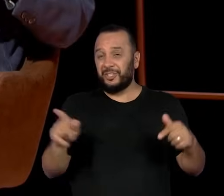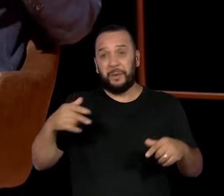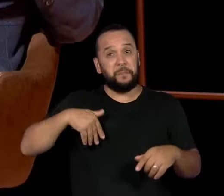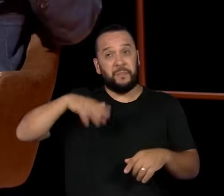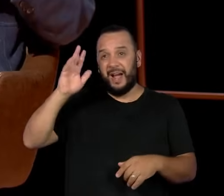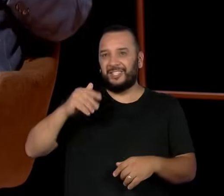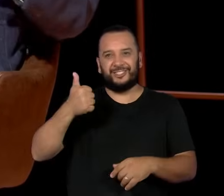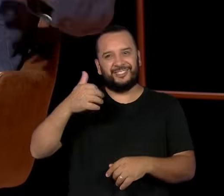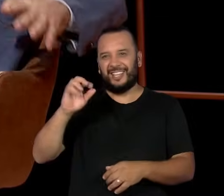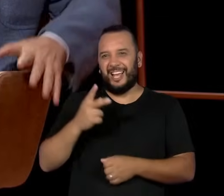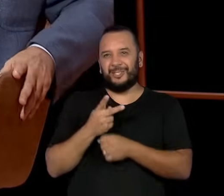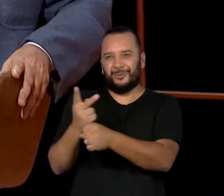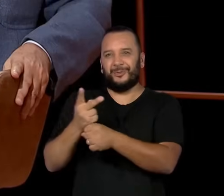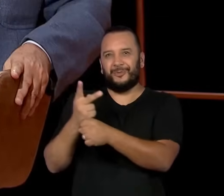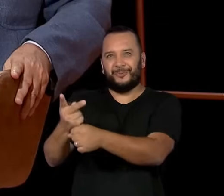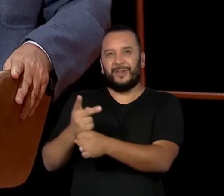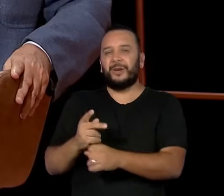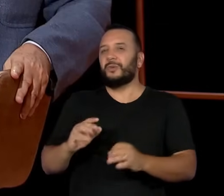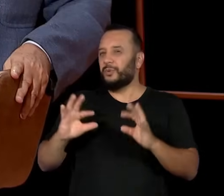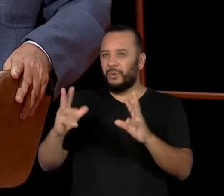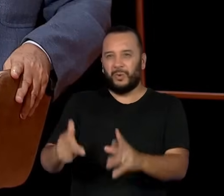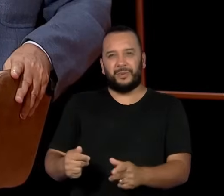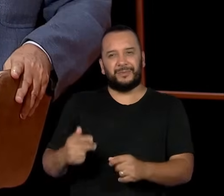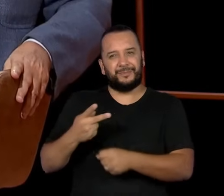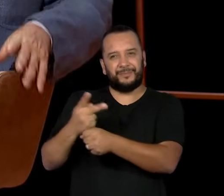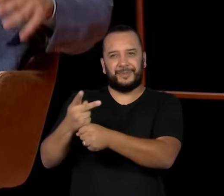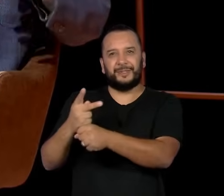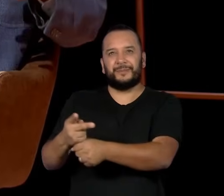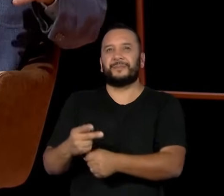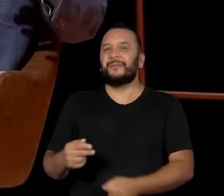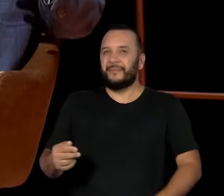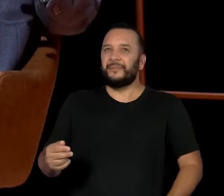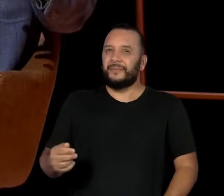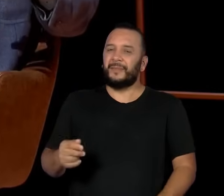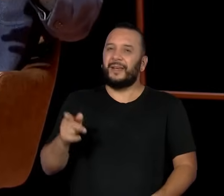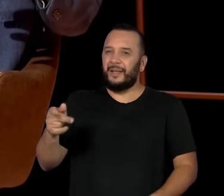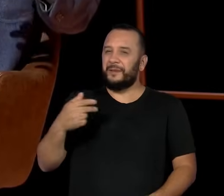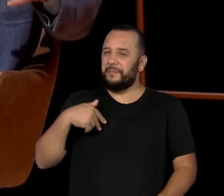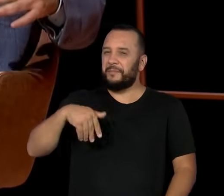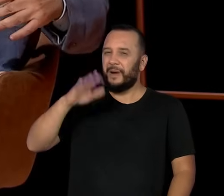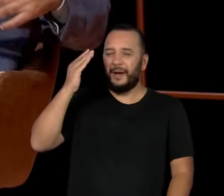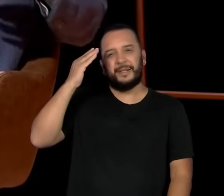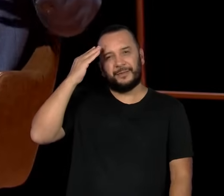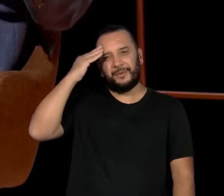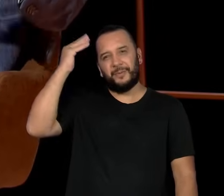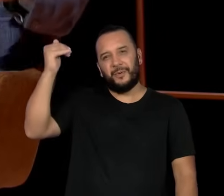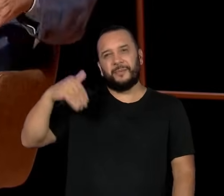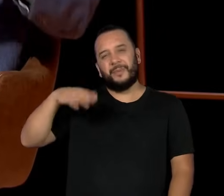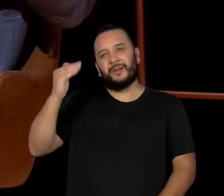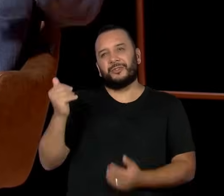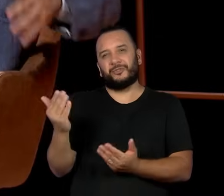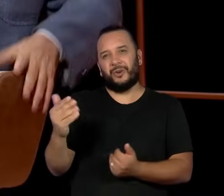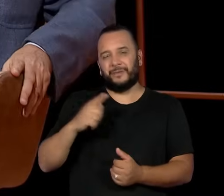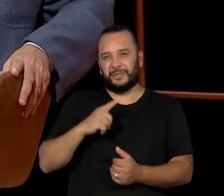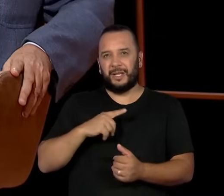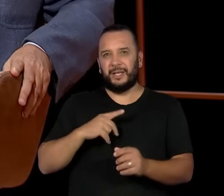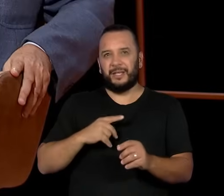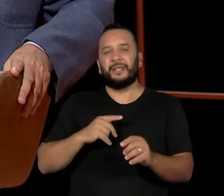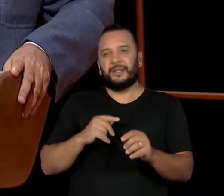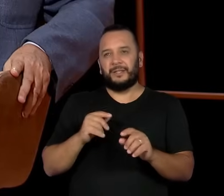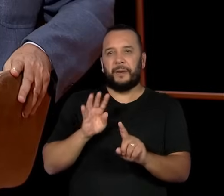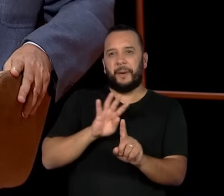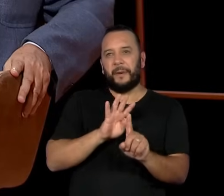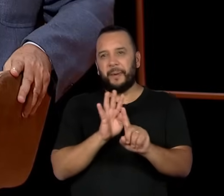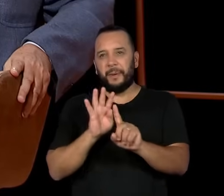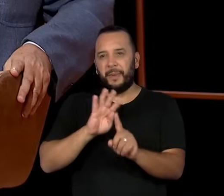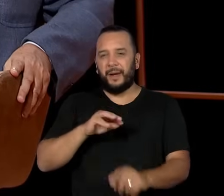troféus, de todas as premiações que houveram. E fizemos o Jorge mais popular, mais jovem, com orquestra, pela MTV, tudo